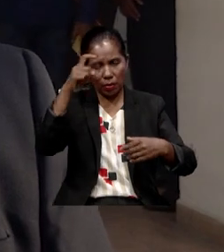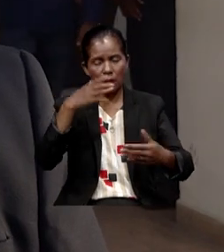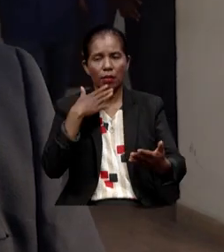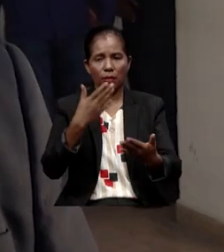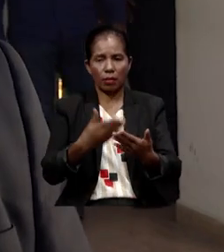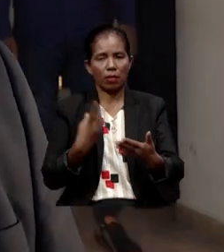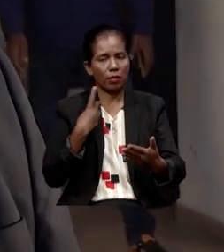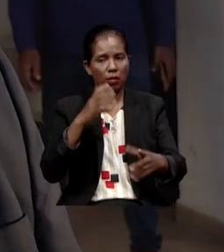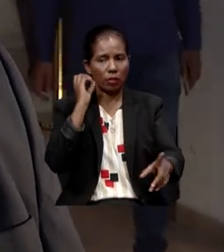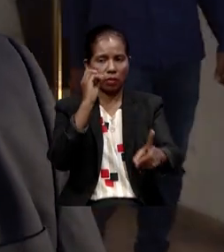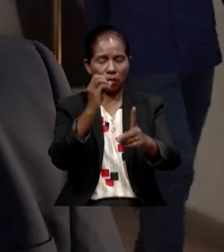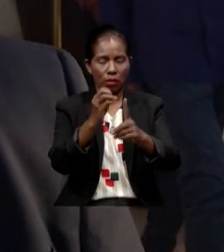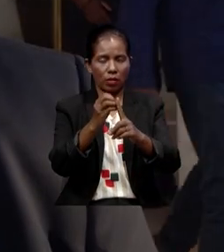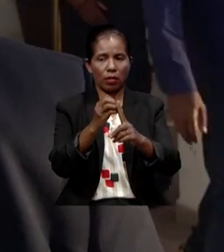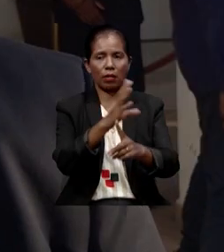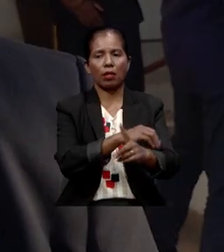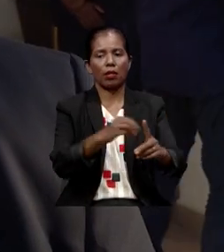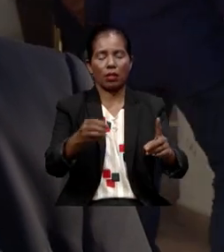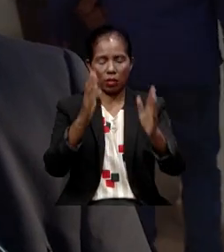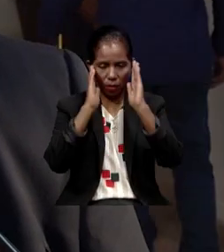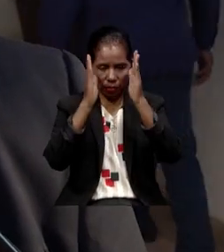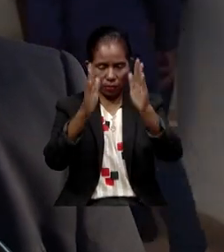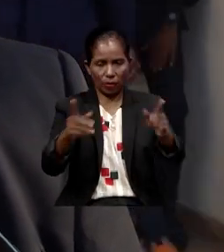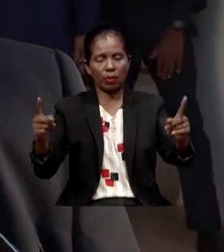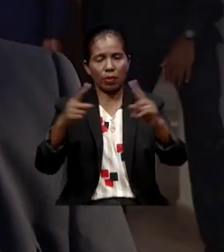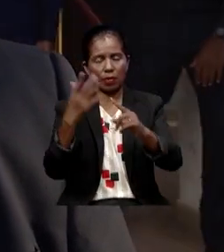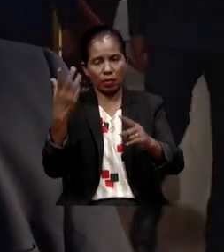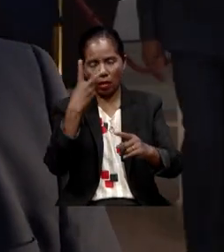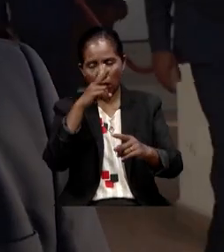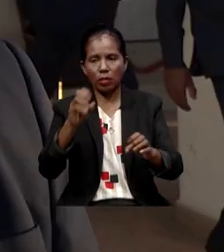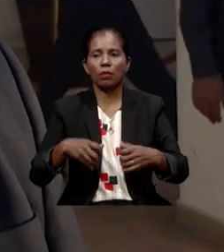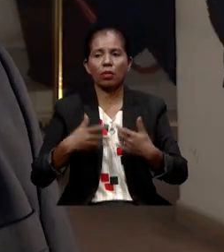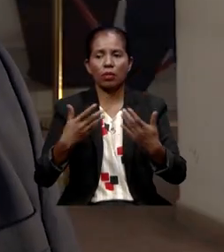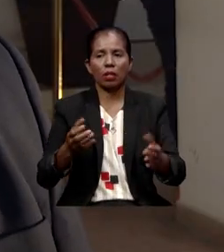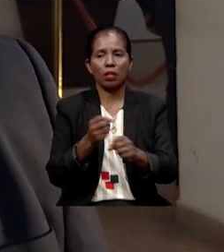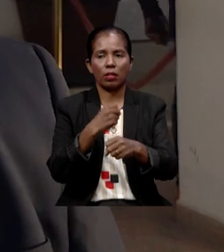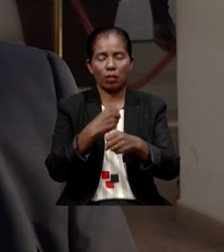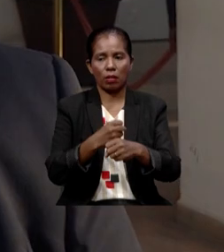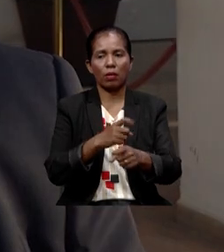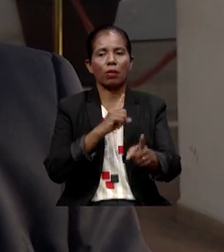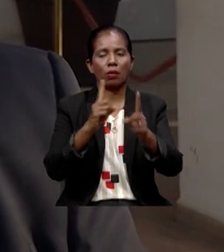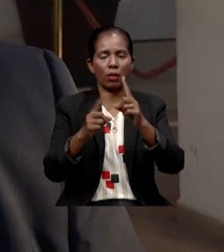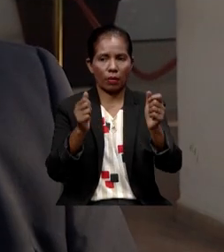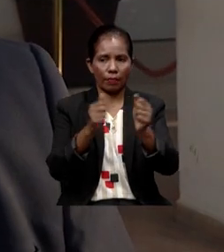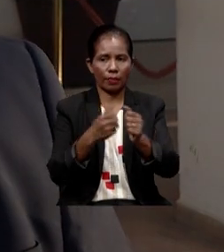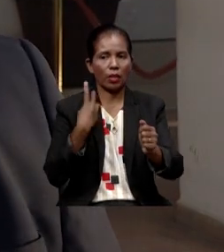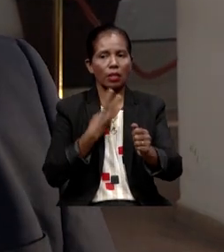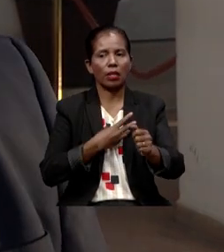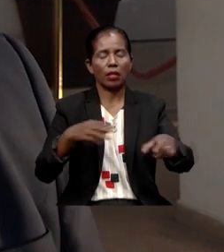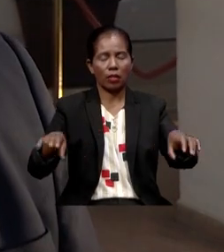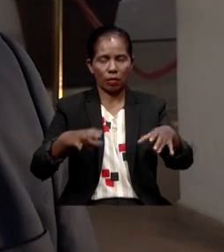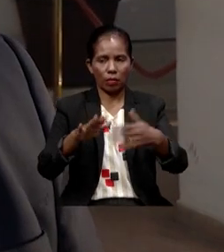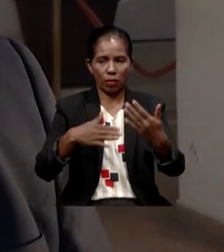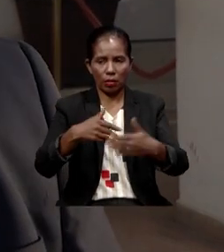Ainda nem que tem o objetivo reforma, né? A tua vai renovar. O de haré, o insama que a tua halo alargamento e taninha be serviço sira,